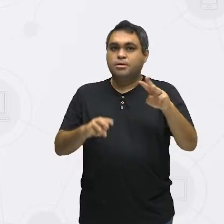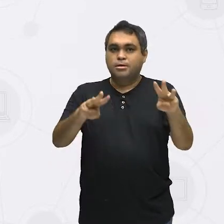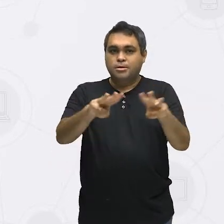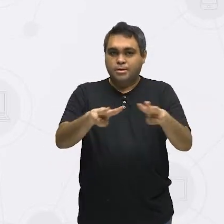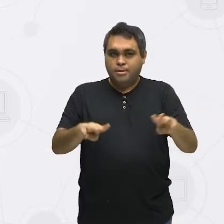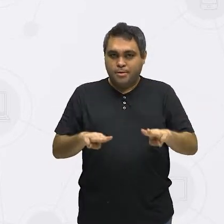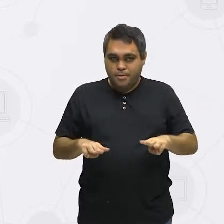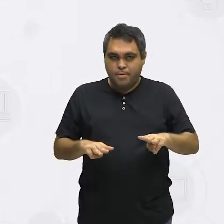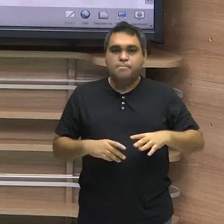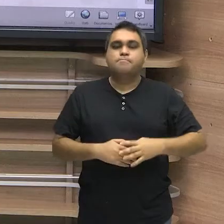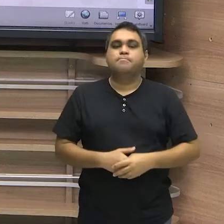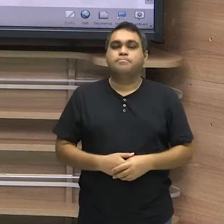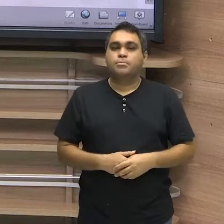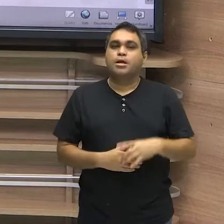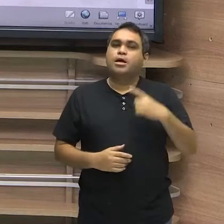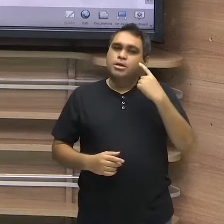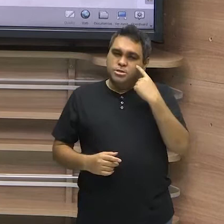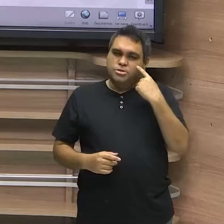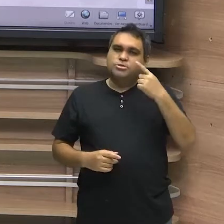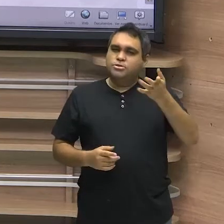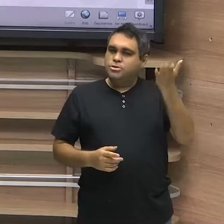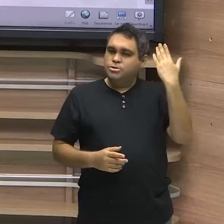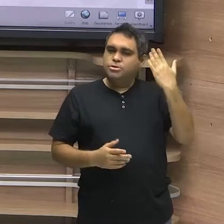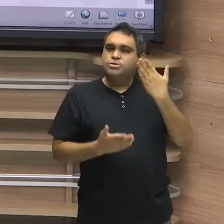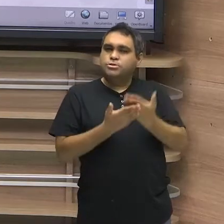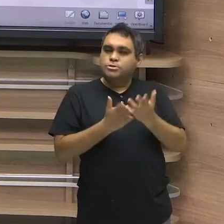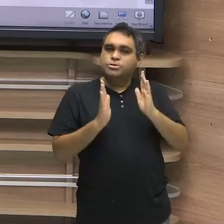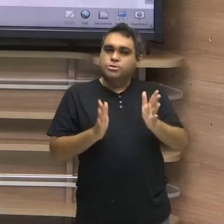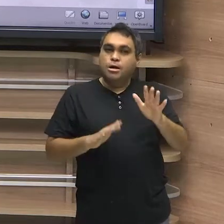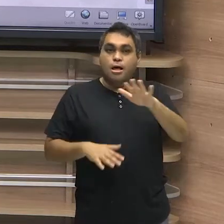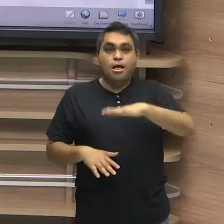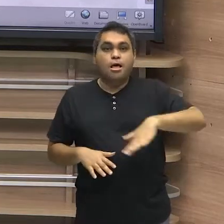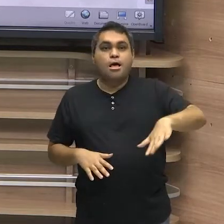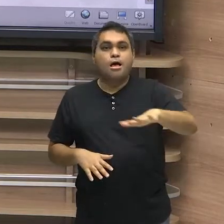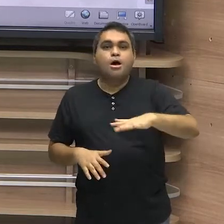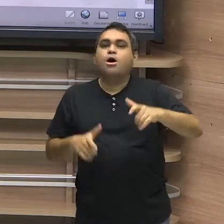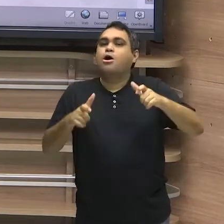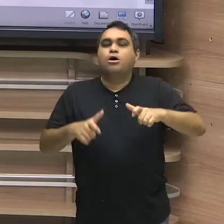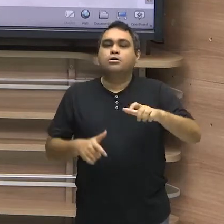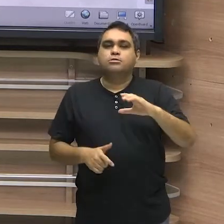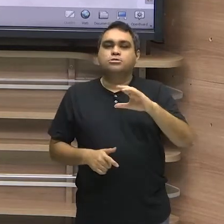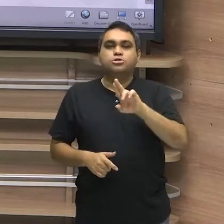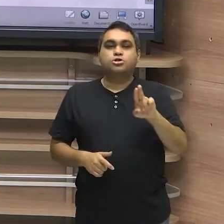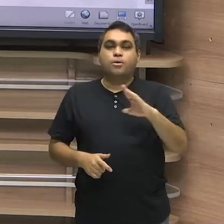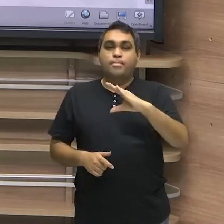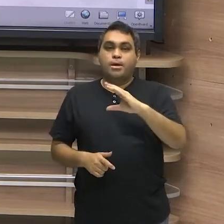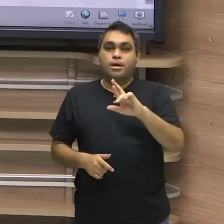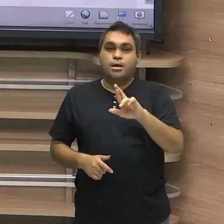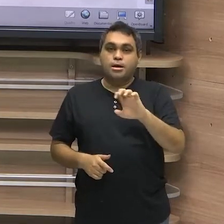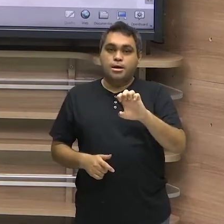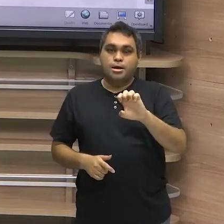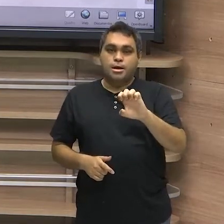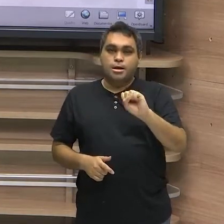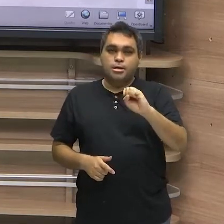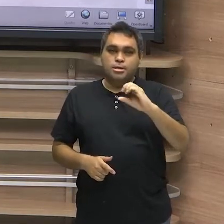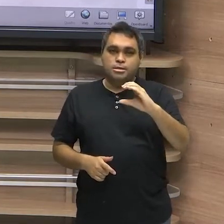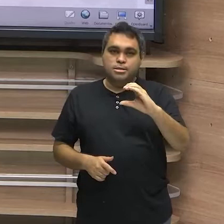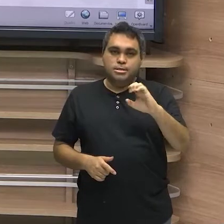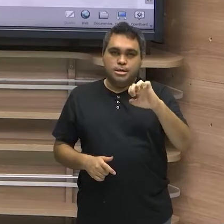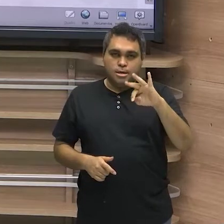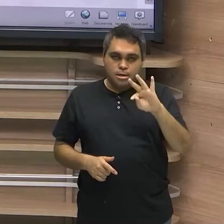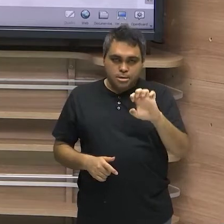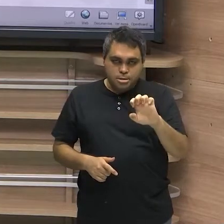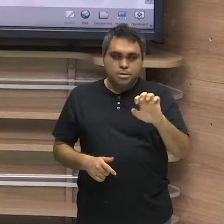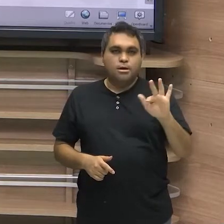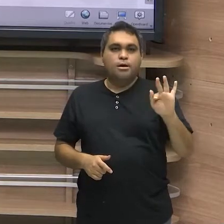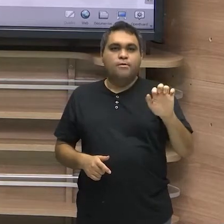Mesopotâmia. E a gente já viu que a Mesopotâmia fica na chamada região do Crescente Fértil, porque tem o formato da Lua